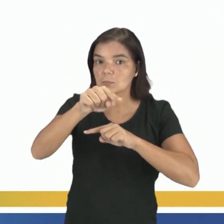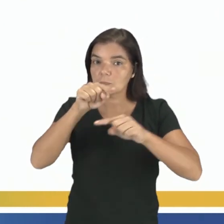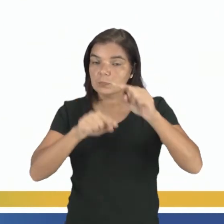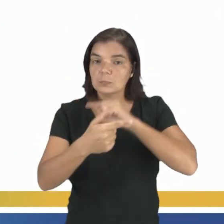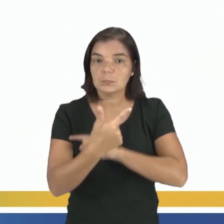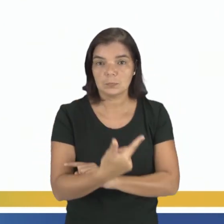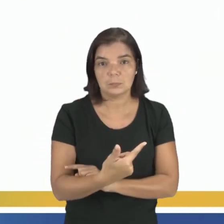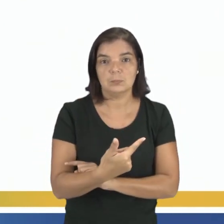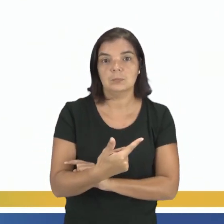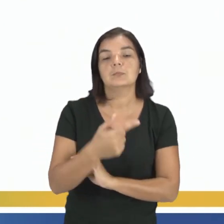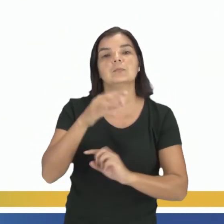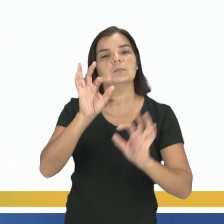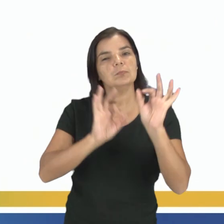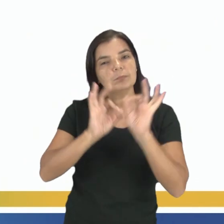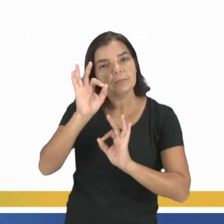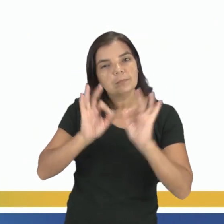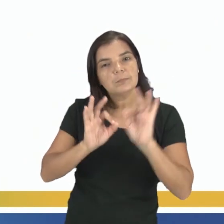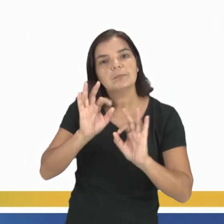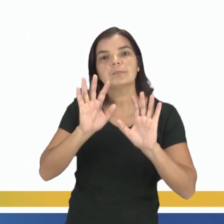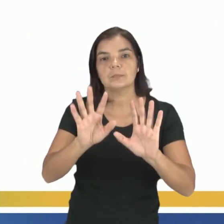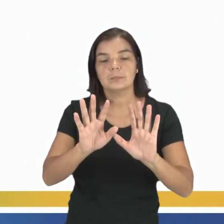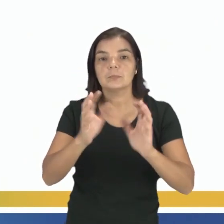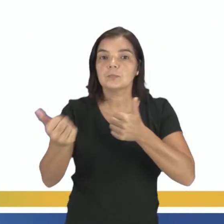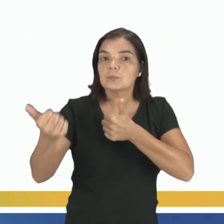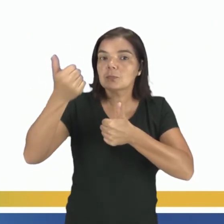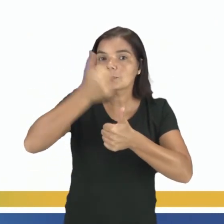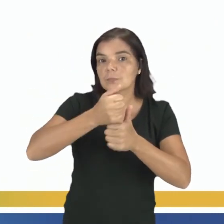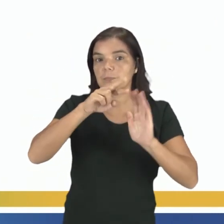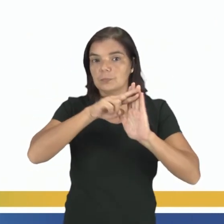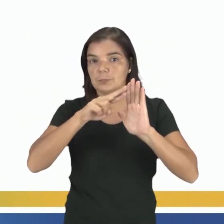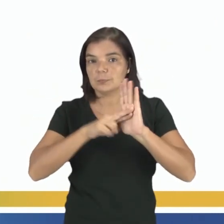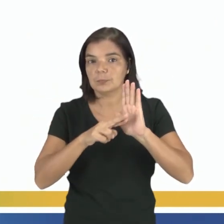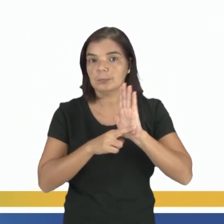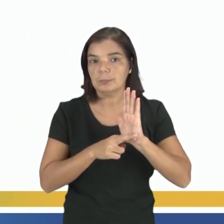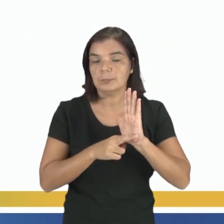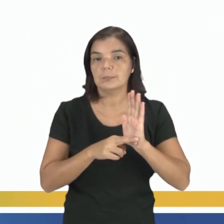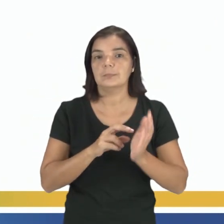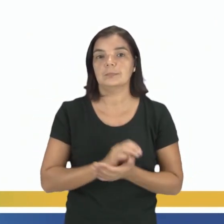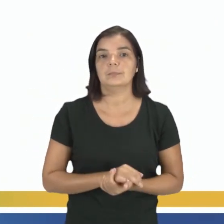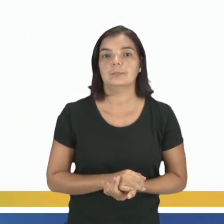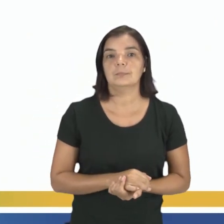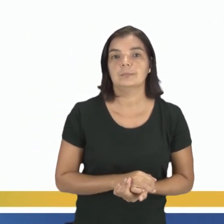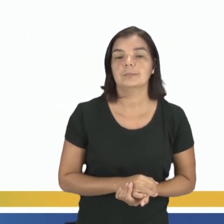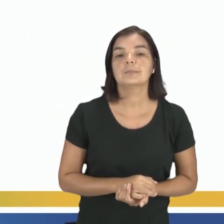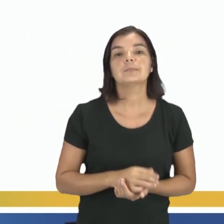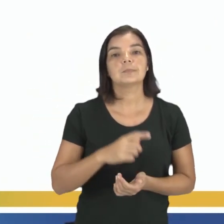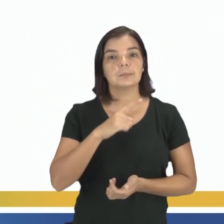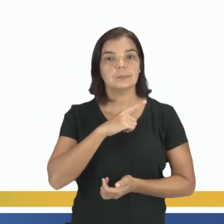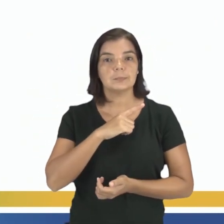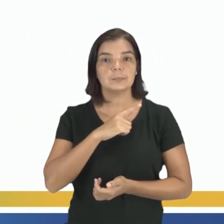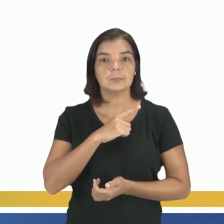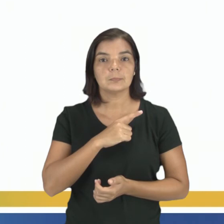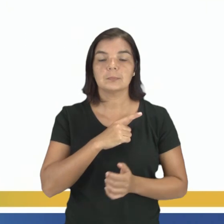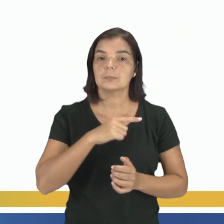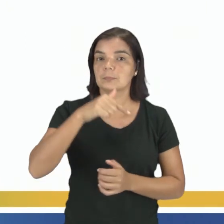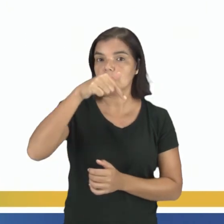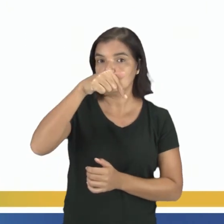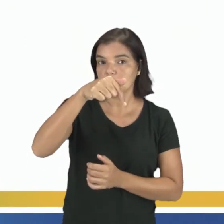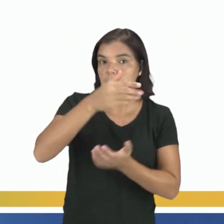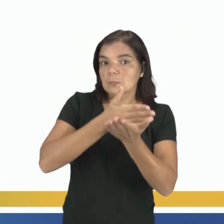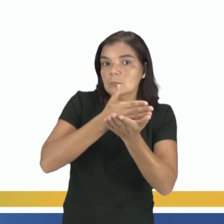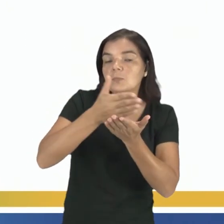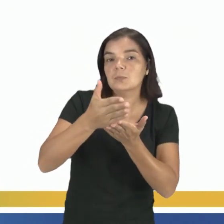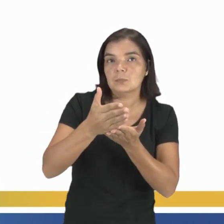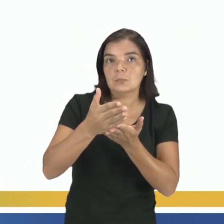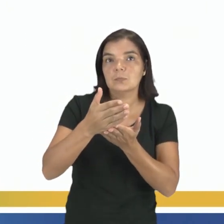por 2. Feito isso, vou apenas substituir na fórmula. Tenho Q de 0 sobre